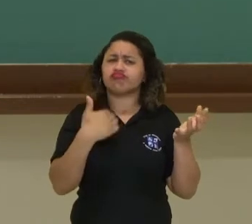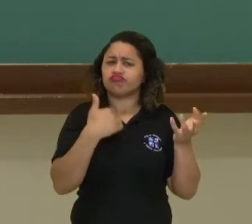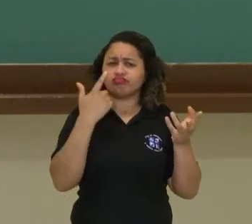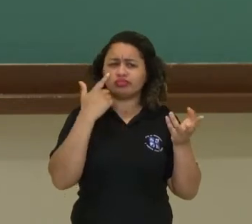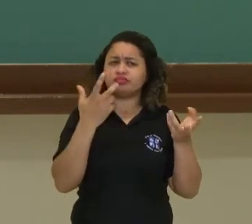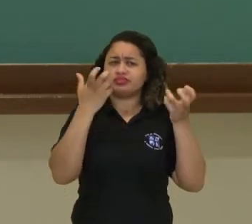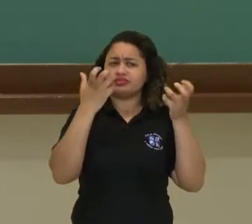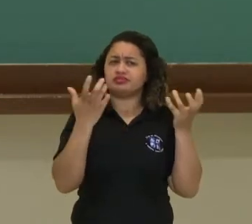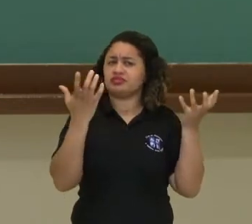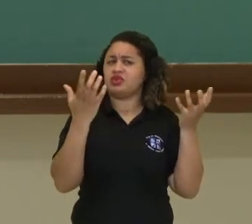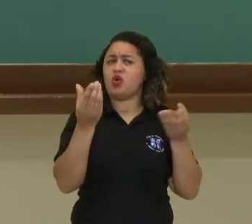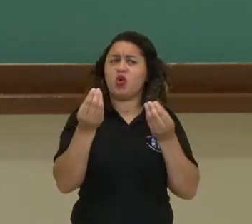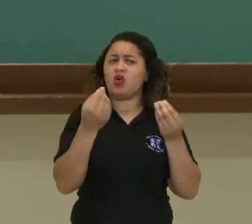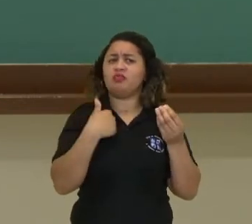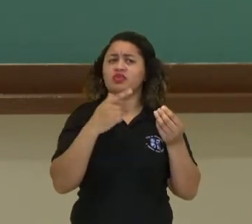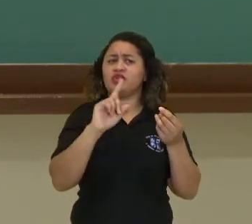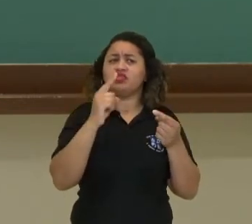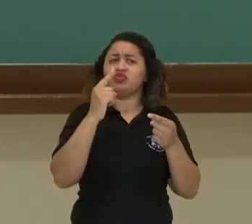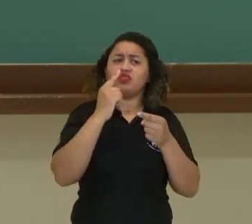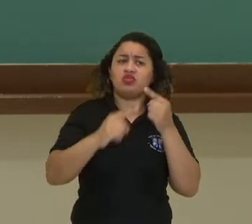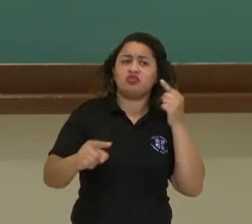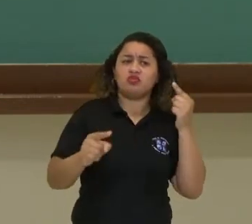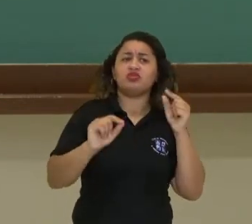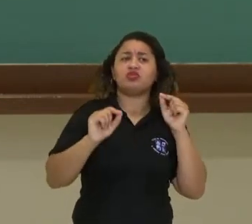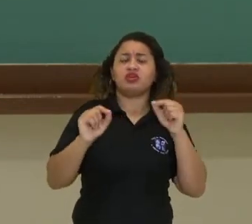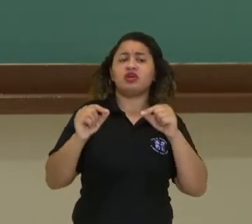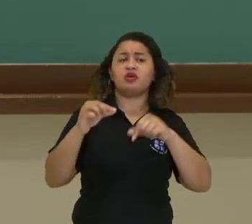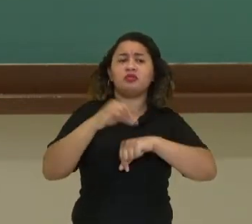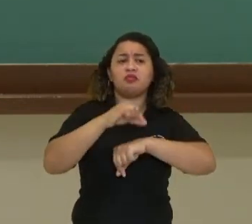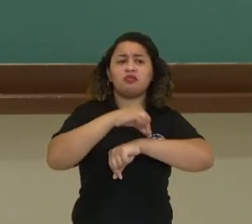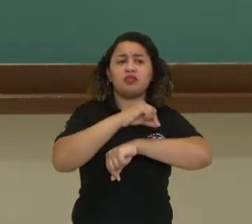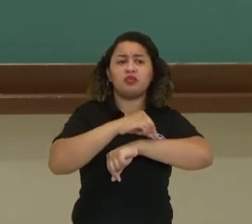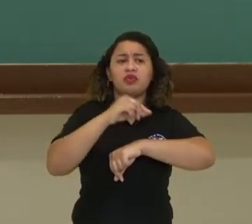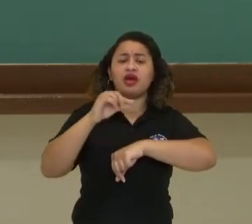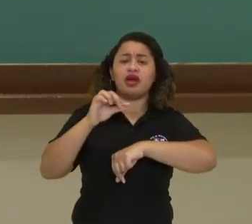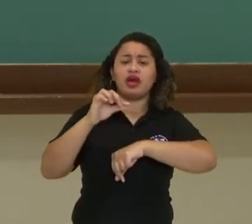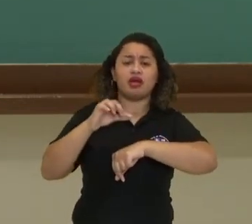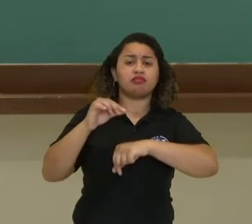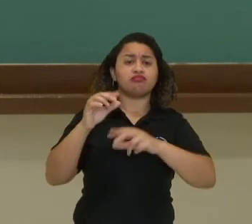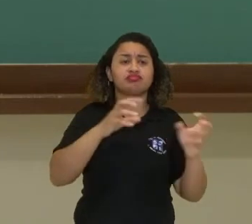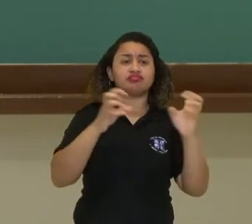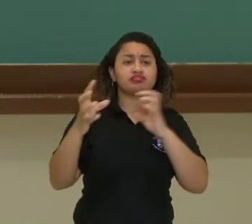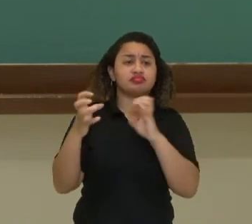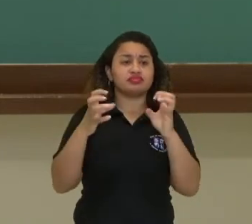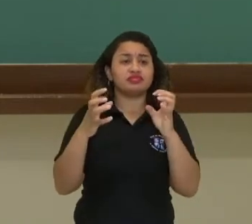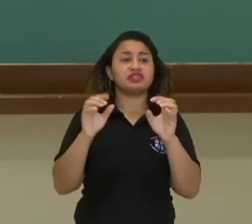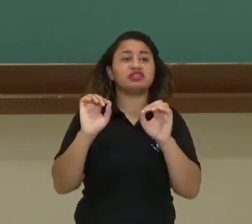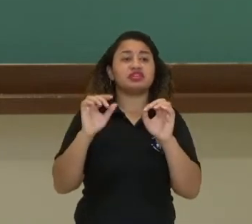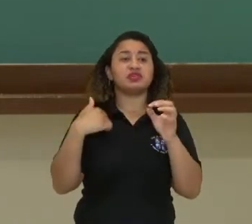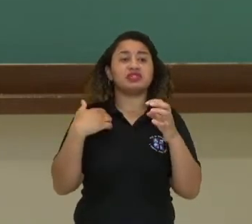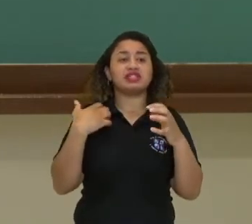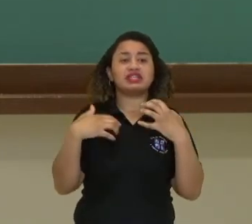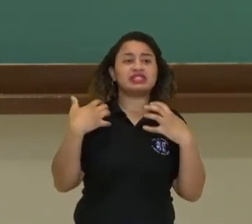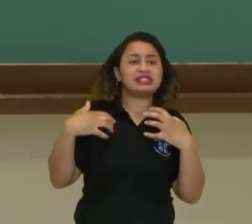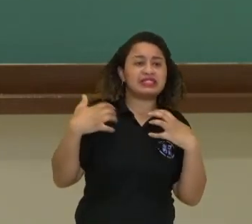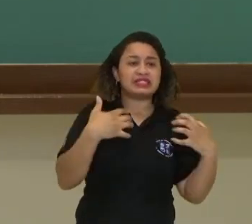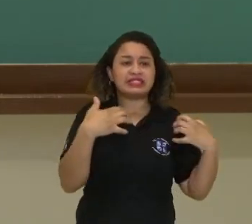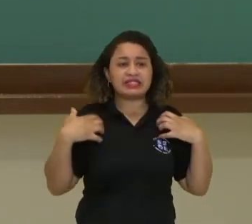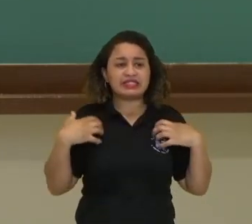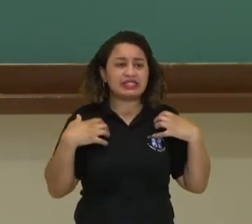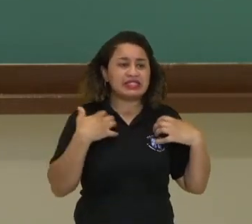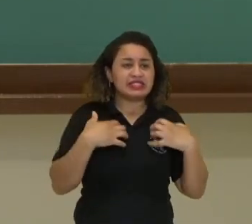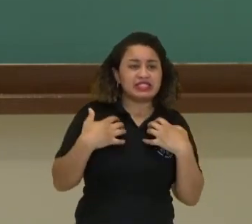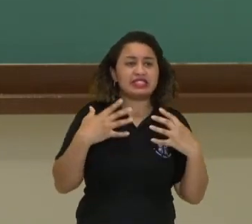impossível que não tem um proibido briga de pulgas então o que que tava acontecendo eles estão se coçando as